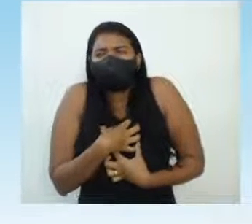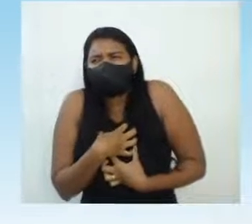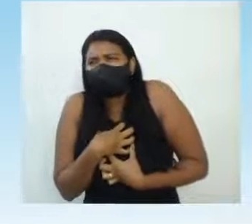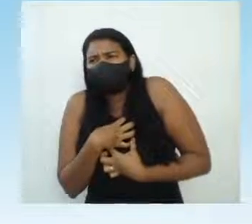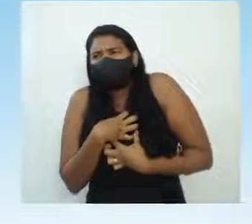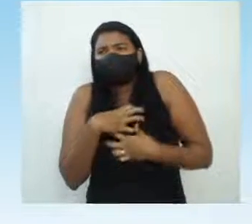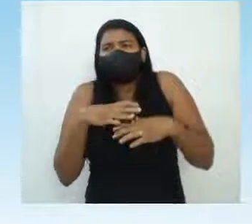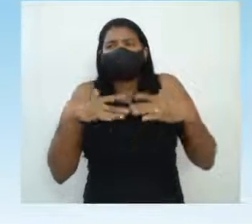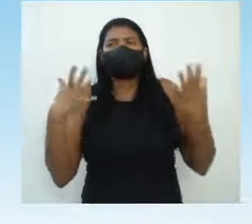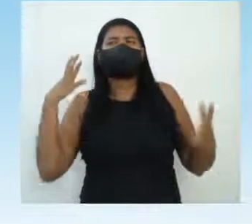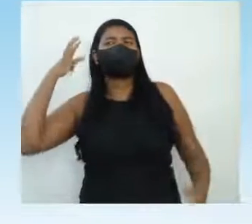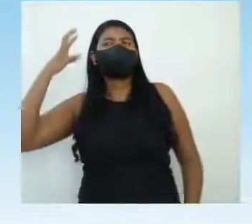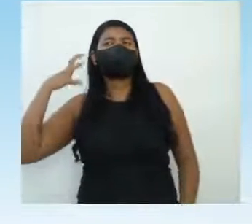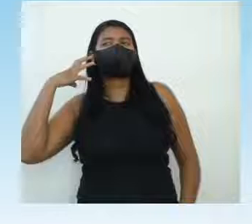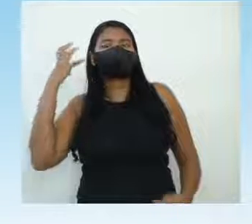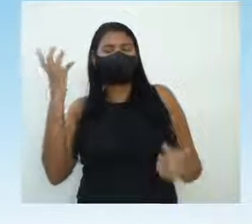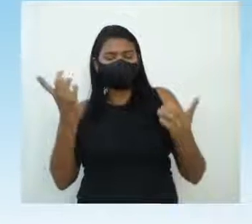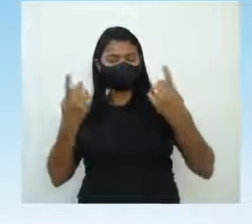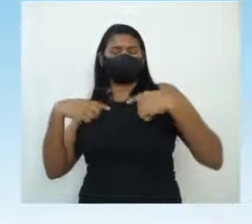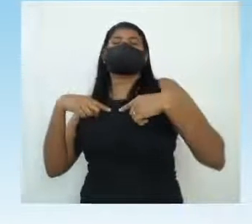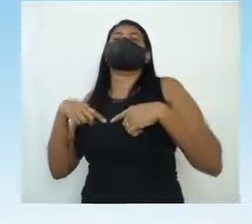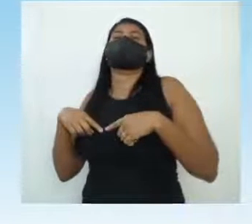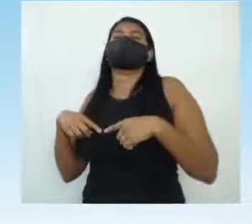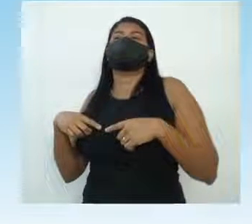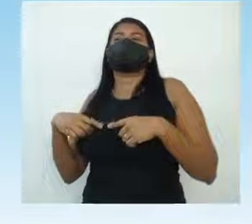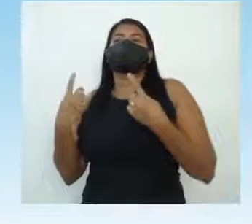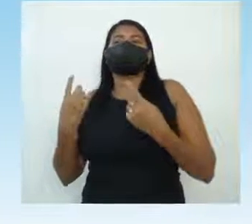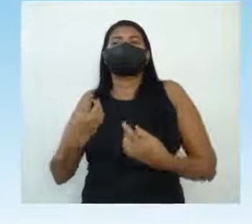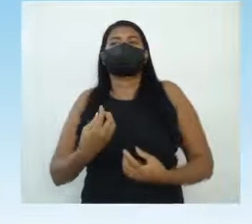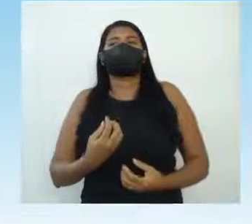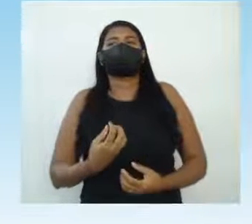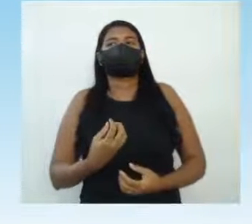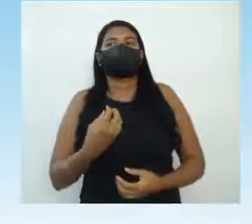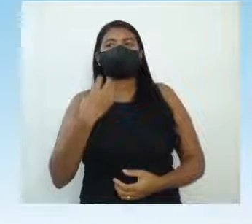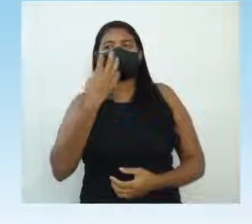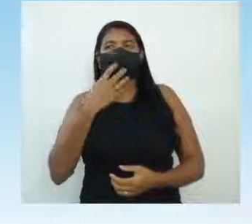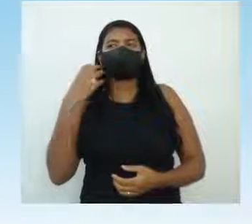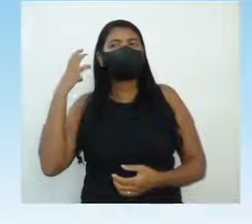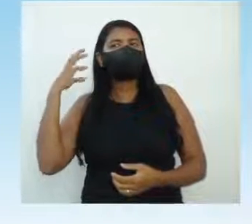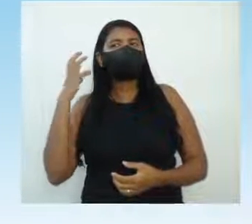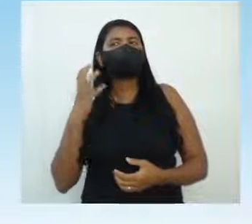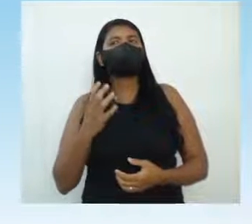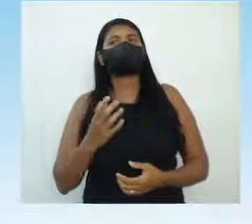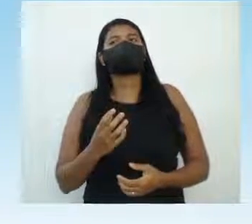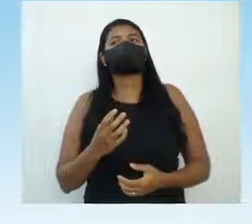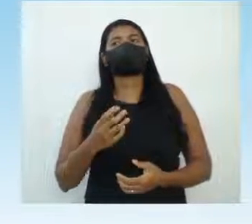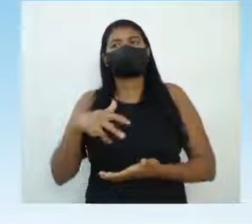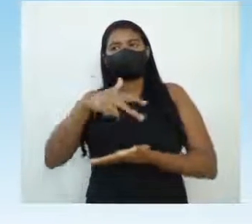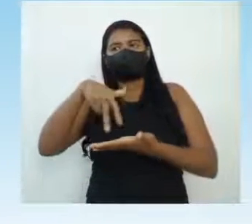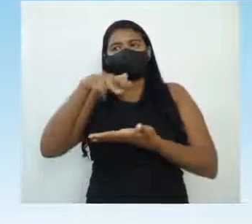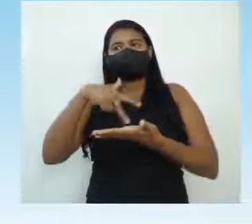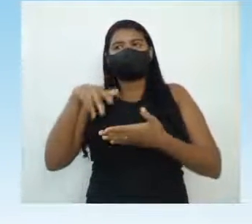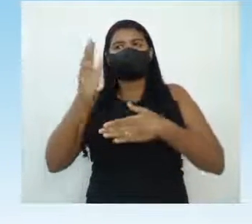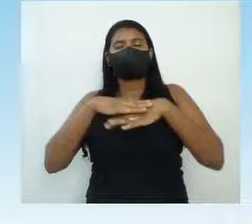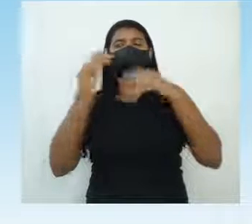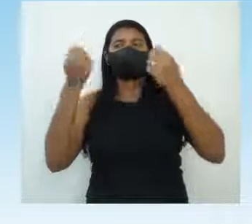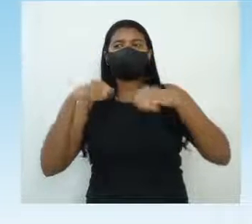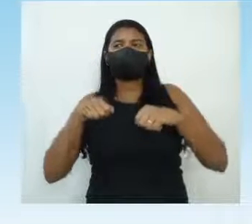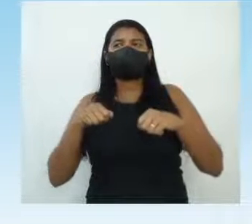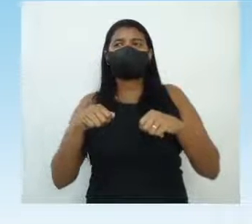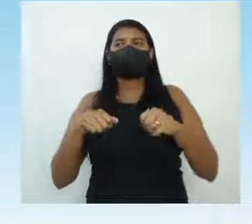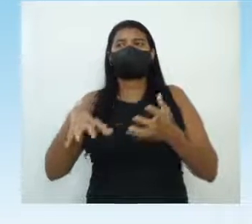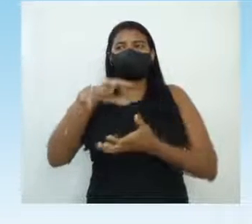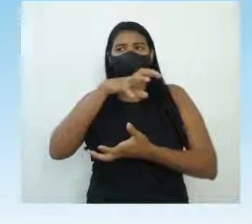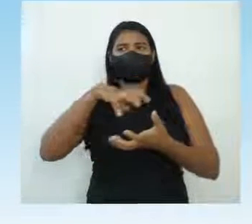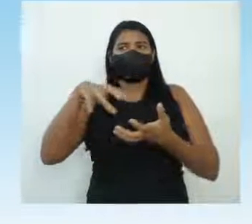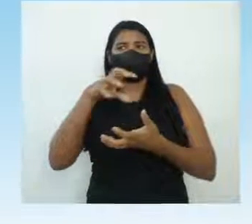qualquer som pode provocar. Abrindo espaço para todas as possibilidades da dança. Revolucionou a